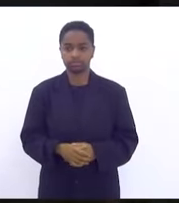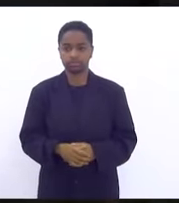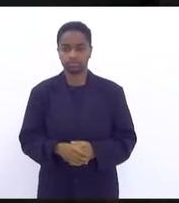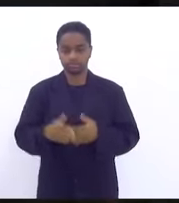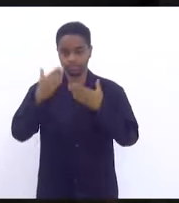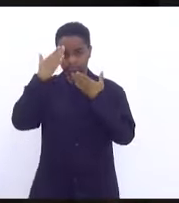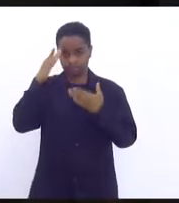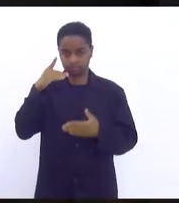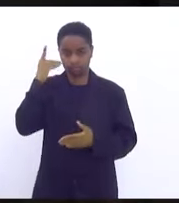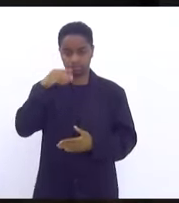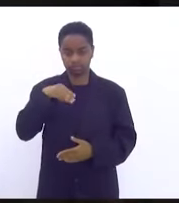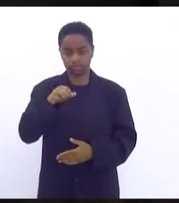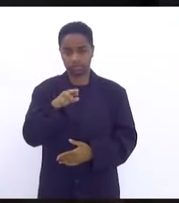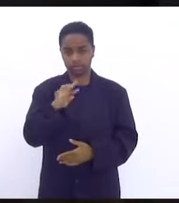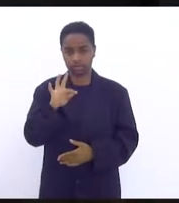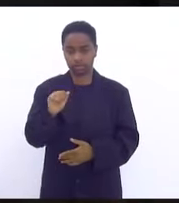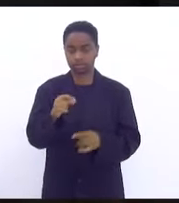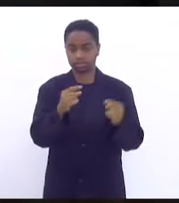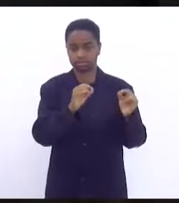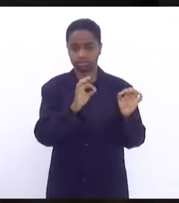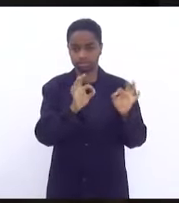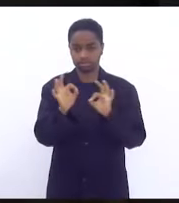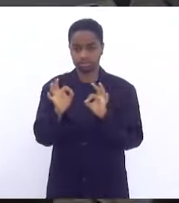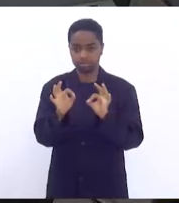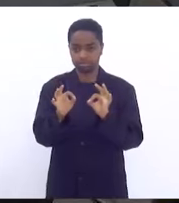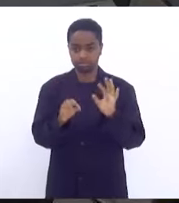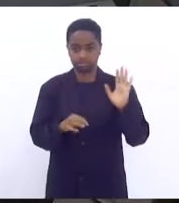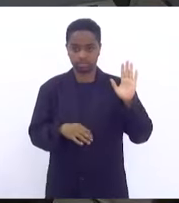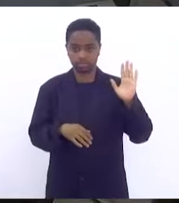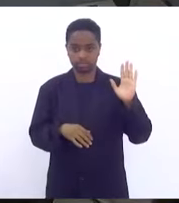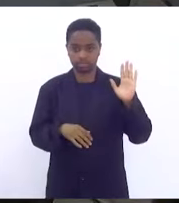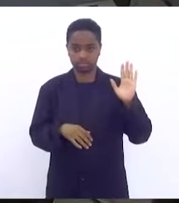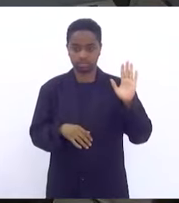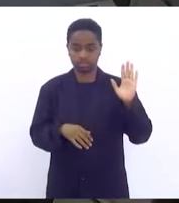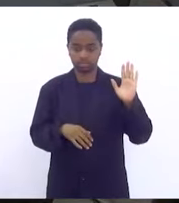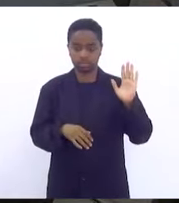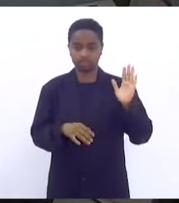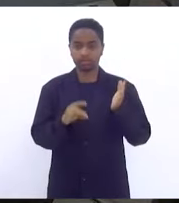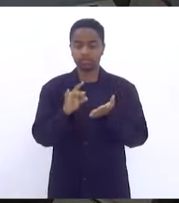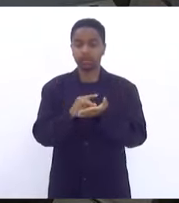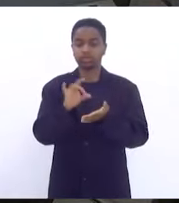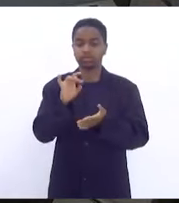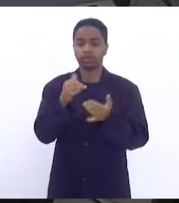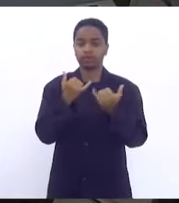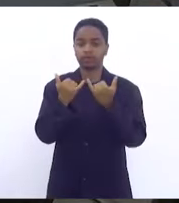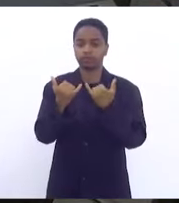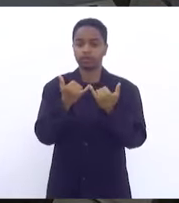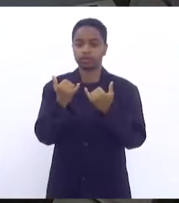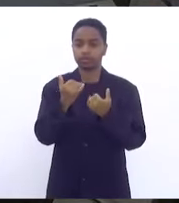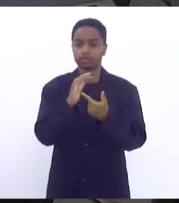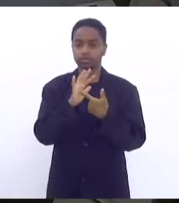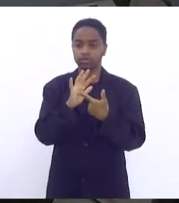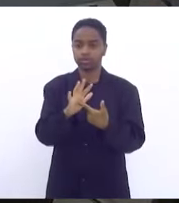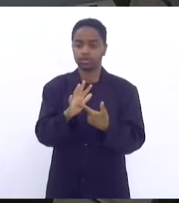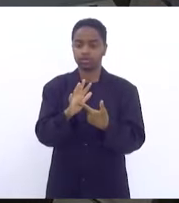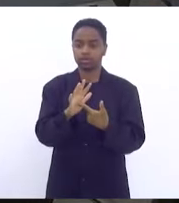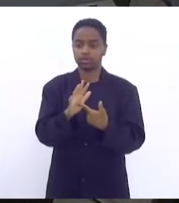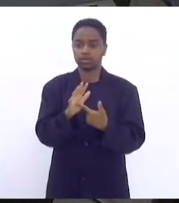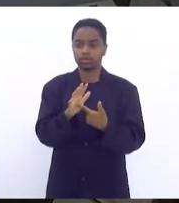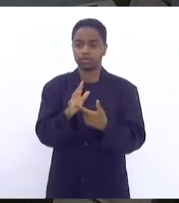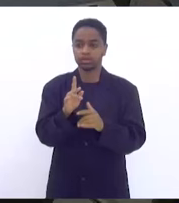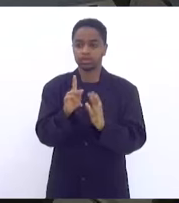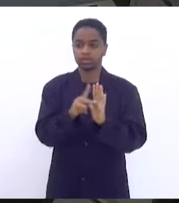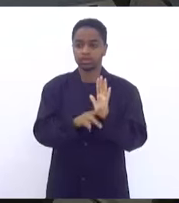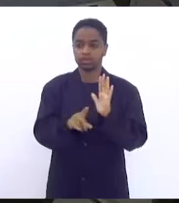Obrigada, deputada Marta Rocha. Não havendo mais quem queira discutir, presidente, para discutir. Na verdade, é só uma informação, dizer que o projeto